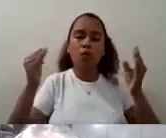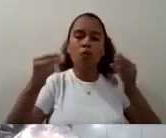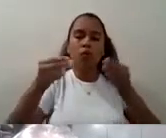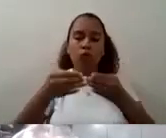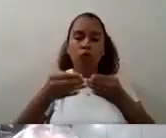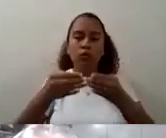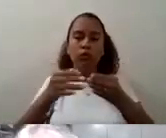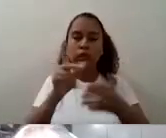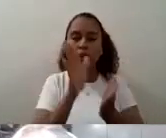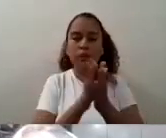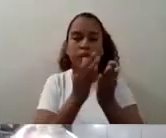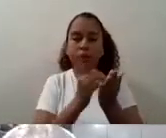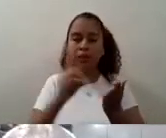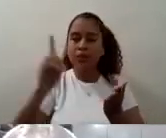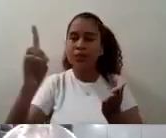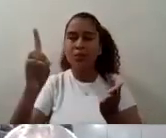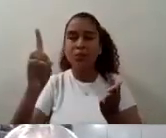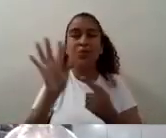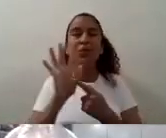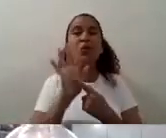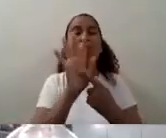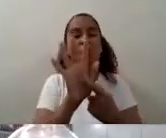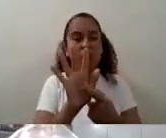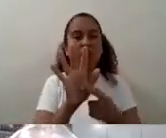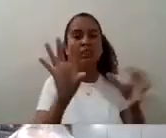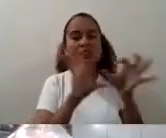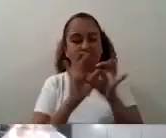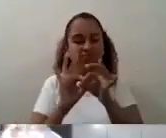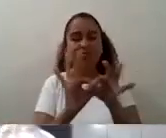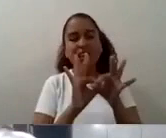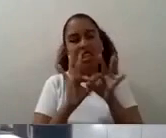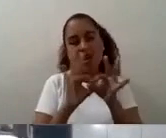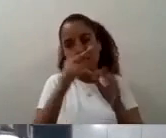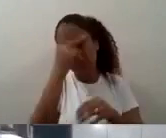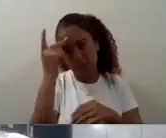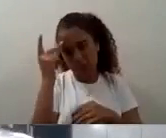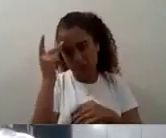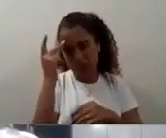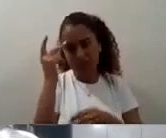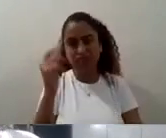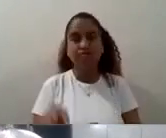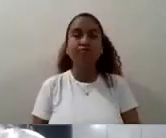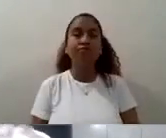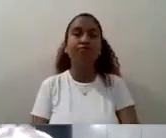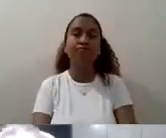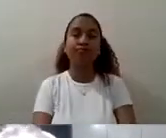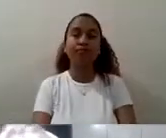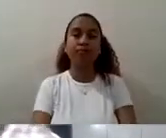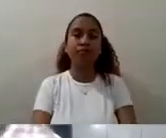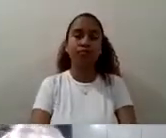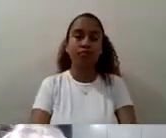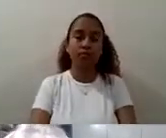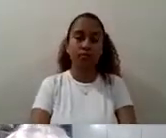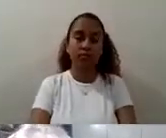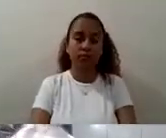une e indica a unidade na diversidade. E aí tem um mosaico que apresenta